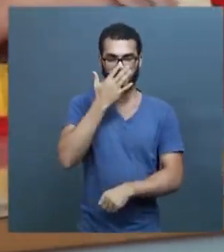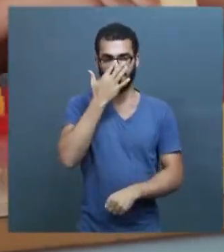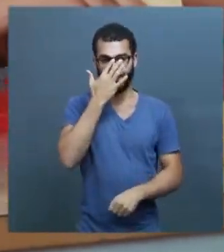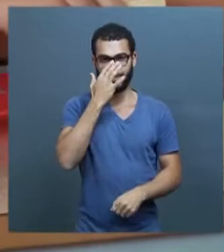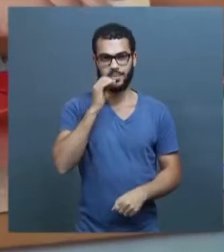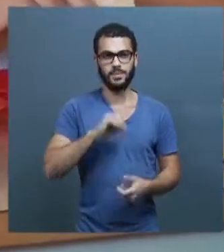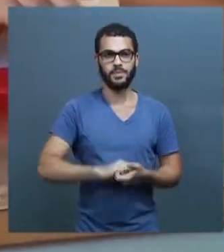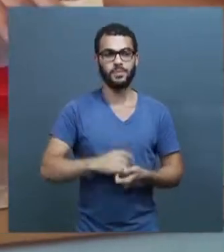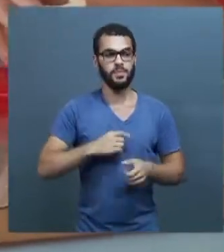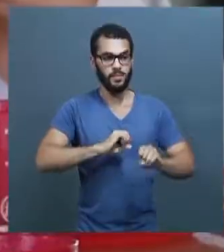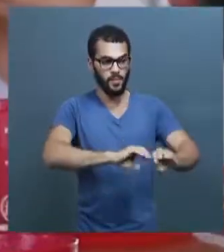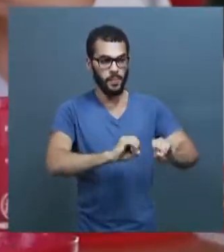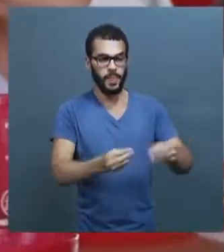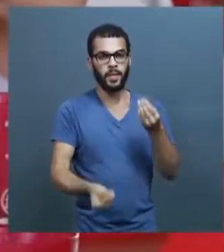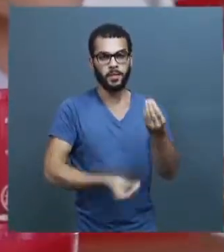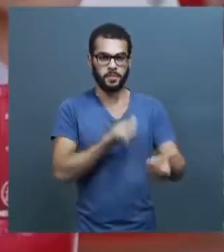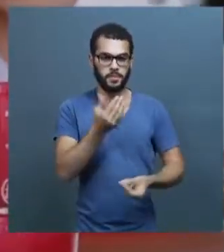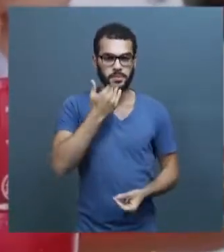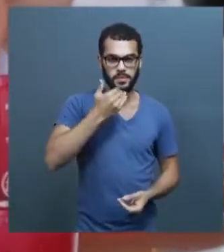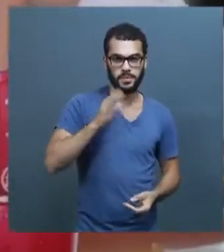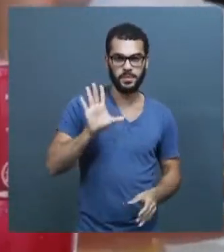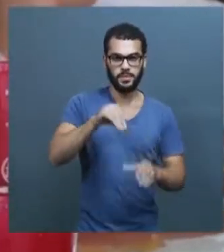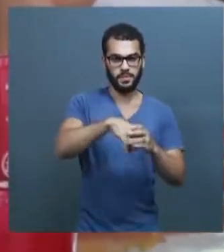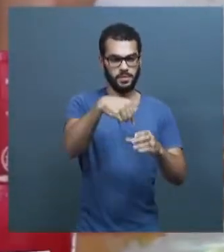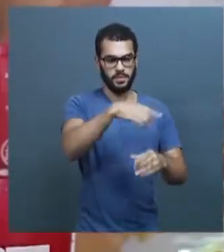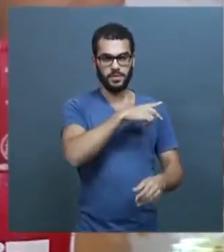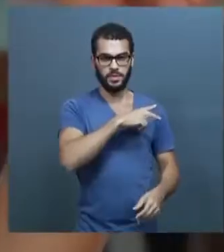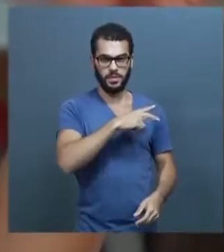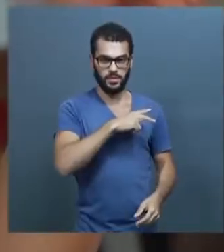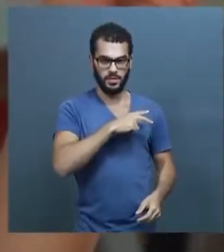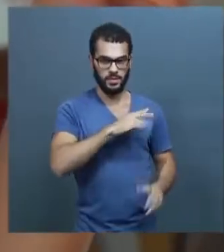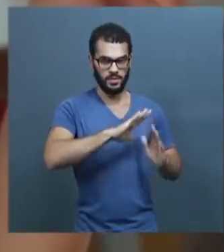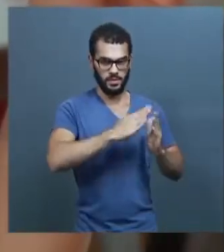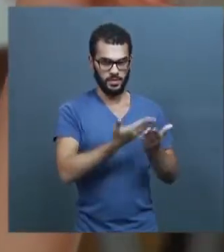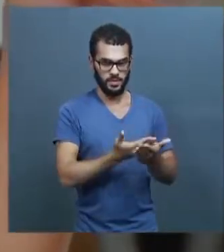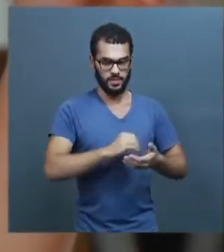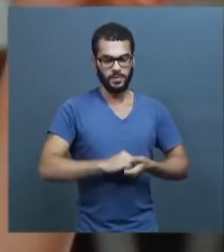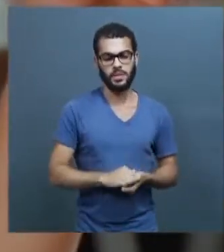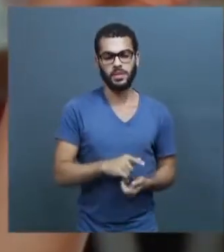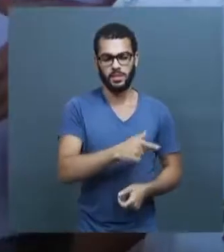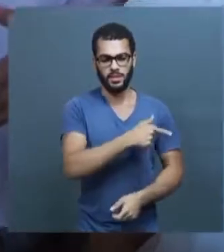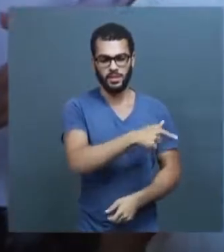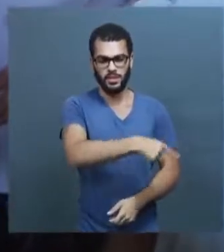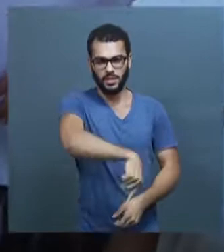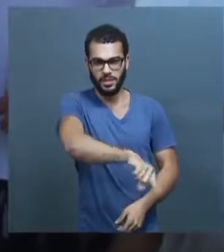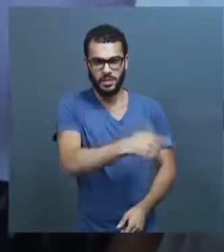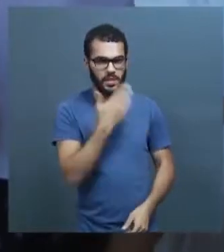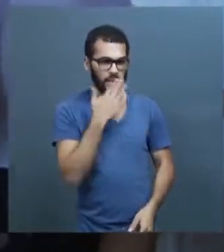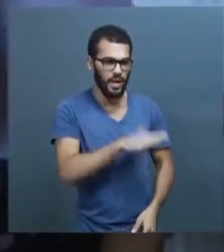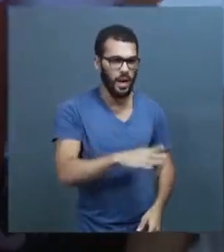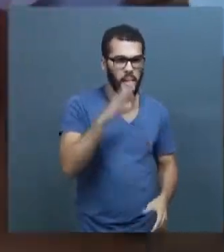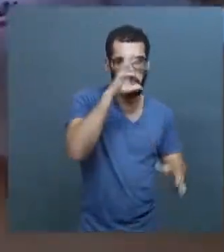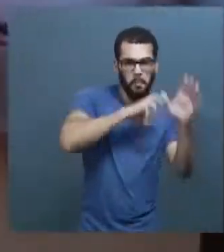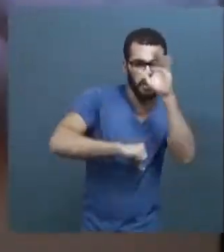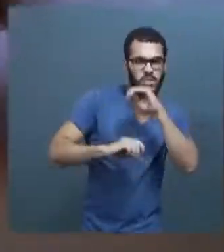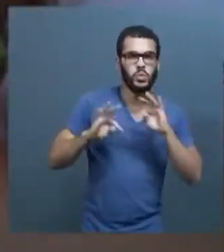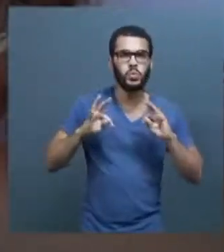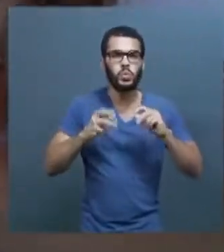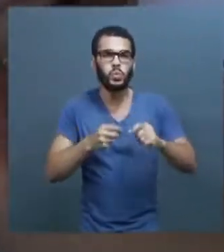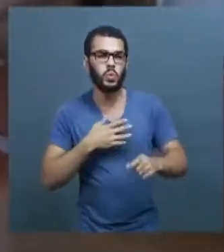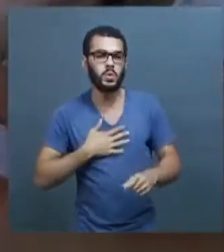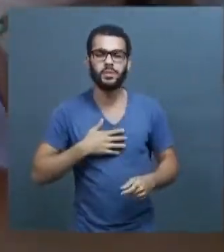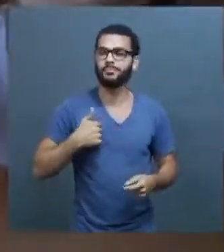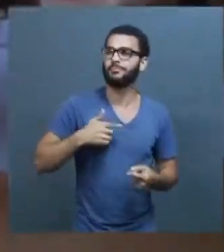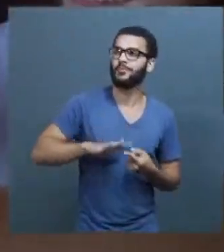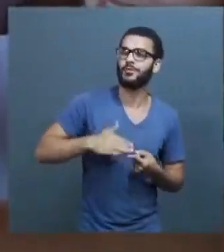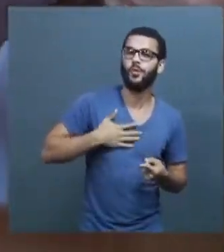escola privada em Uberlândia. Aqui estas crianças aprendem a gostar de tudo na alimentação. Torrada, bolo de